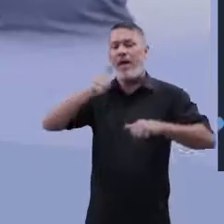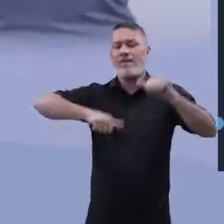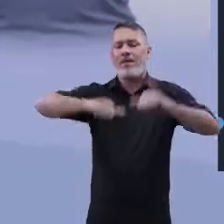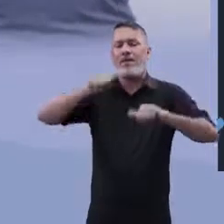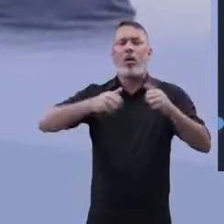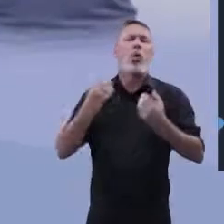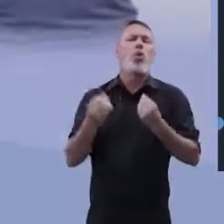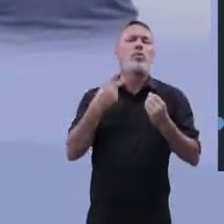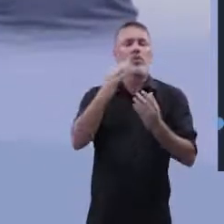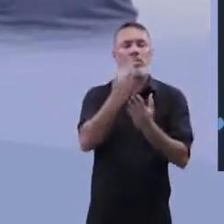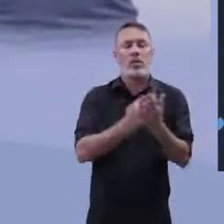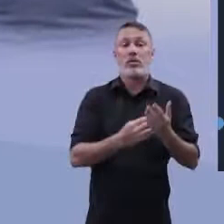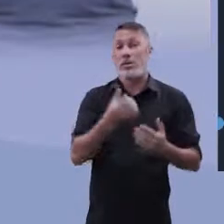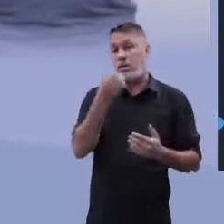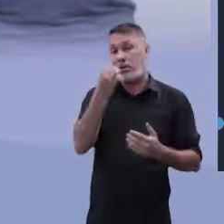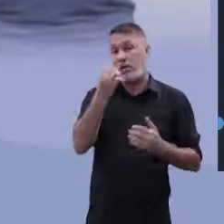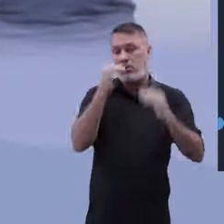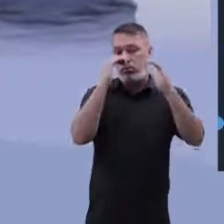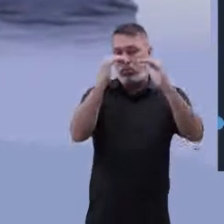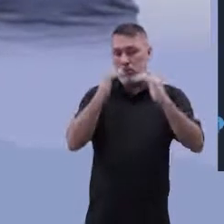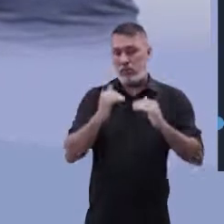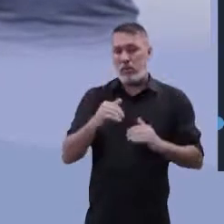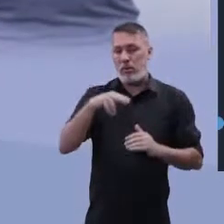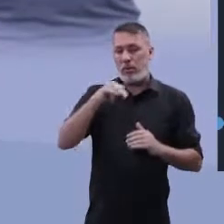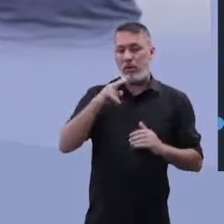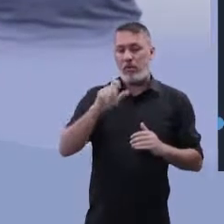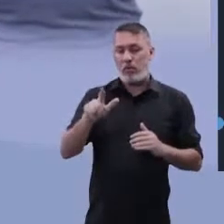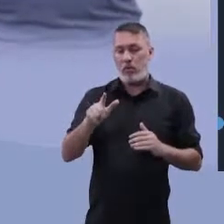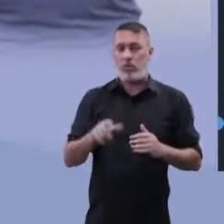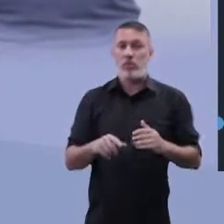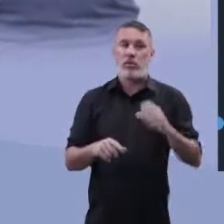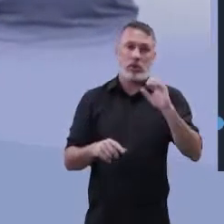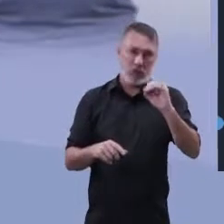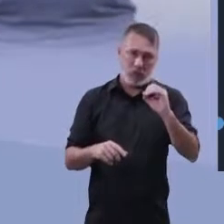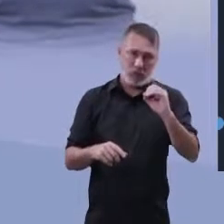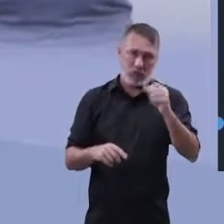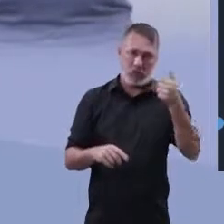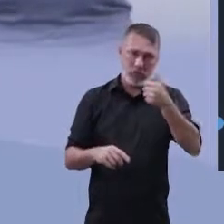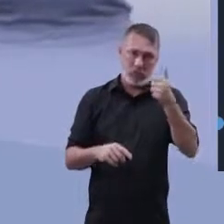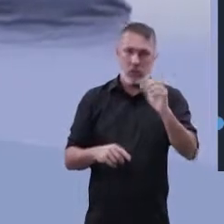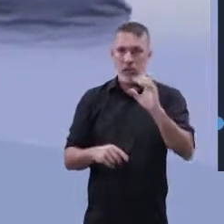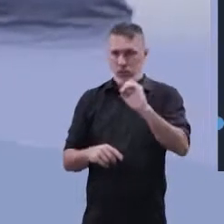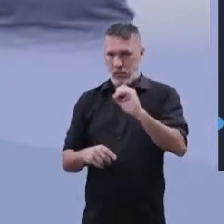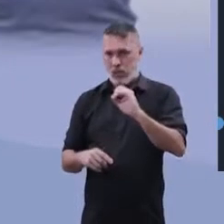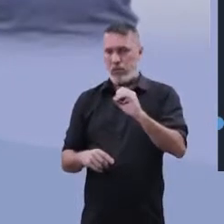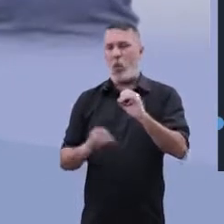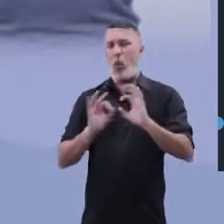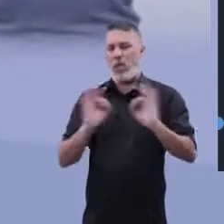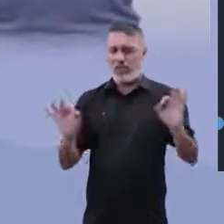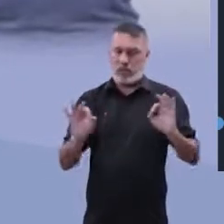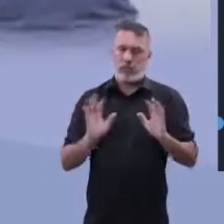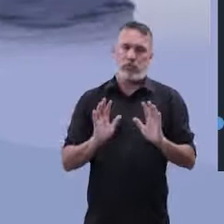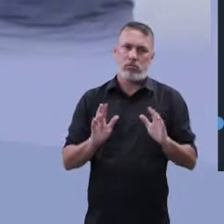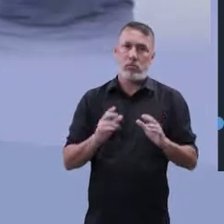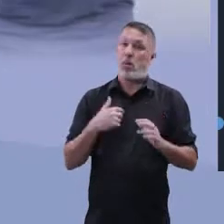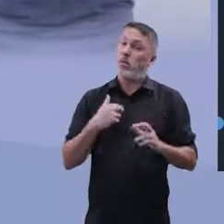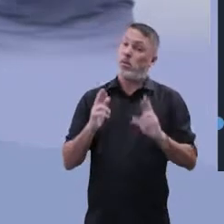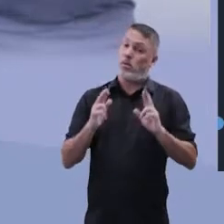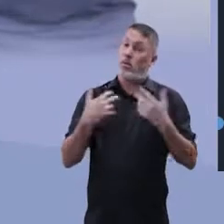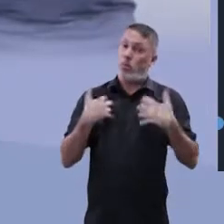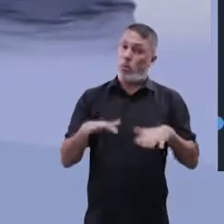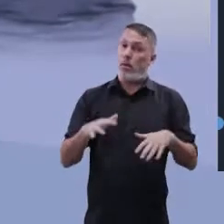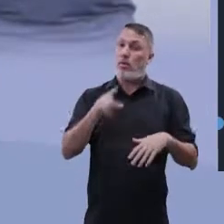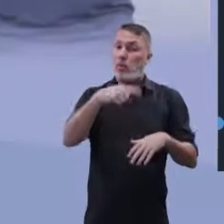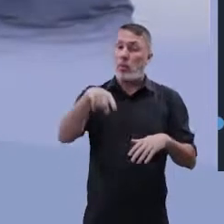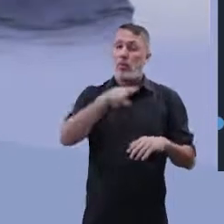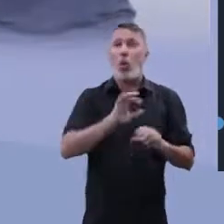em seis níveis. Primeiro nível é o nível zero, né? Ali o nível zero é o horrível.